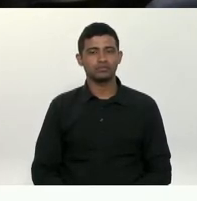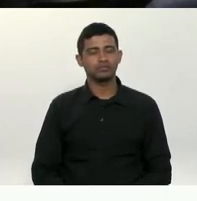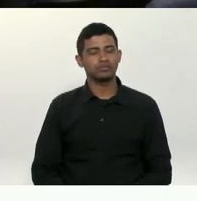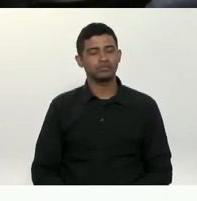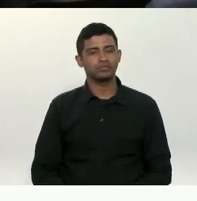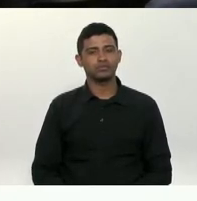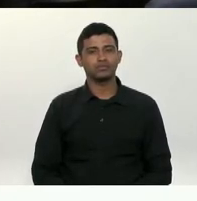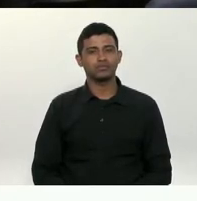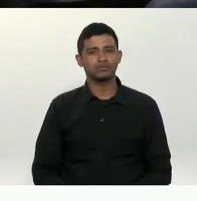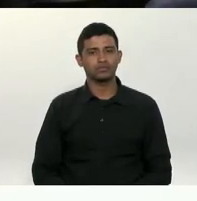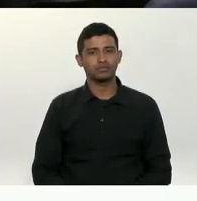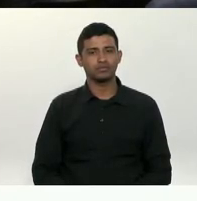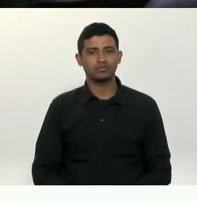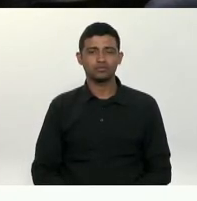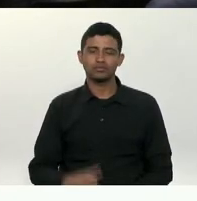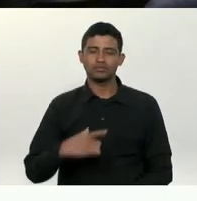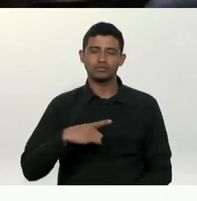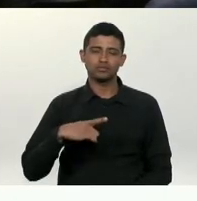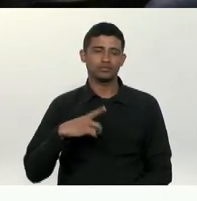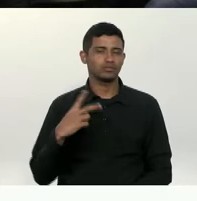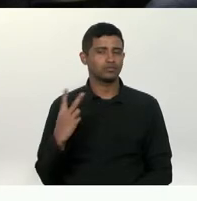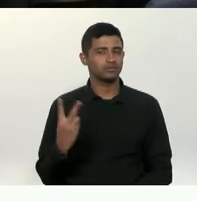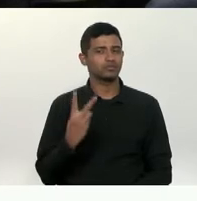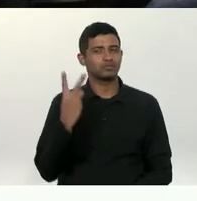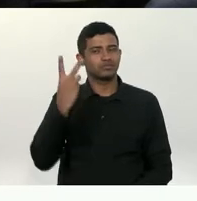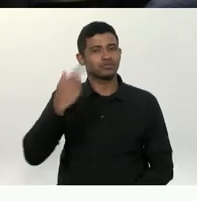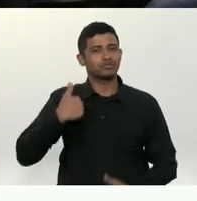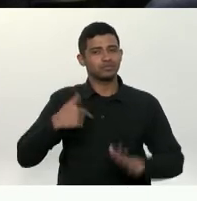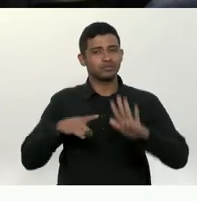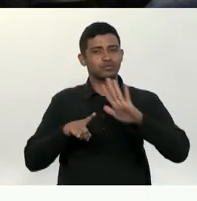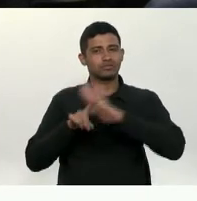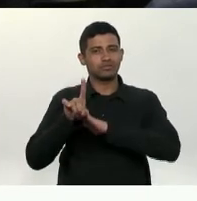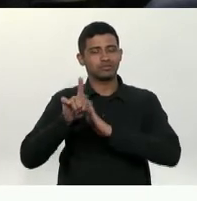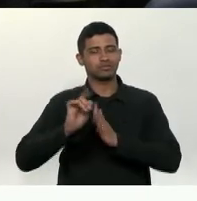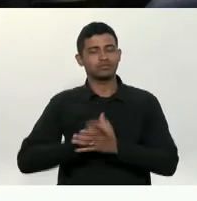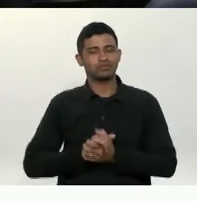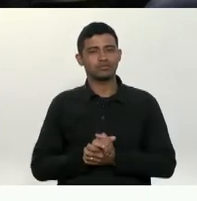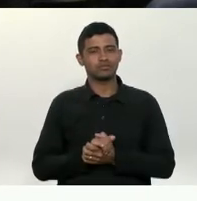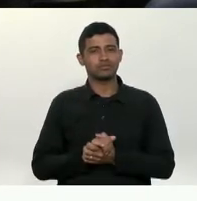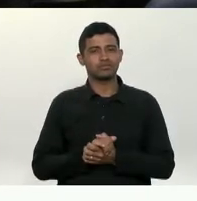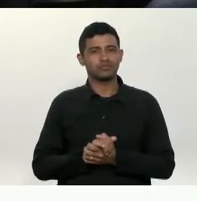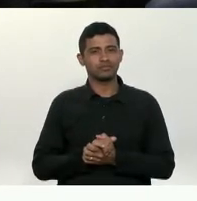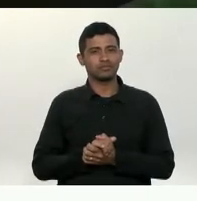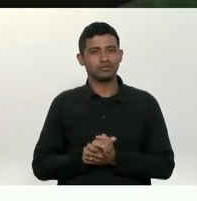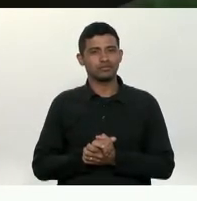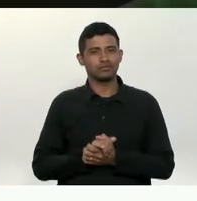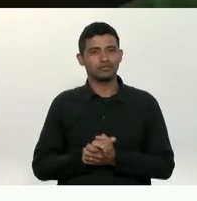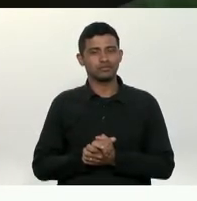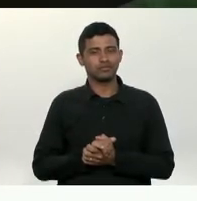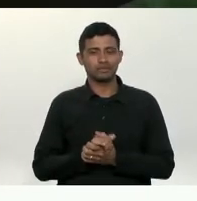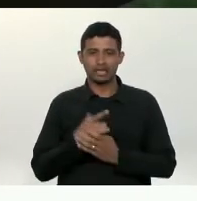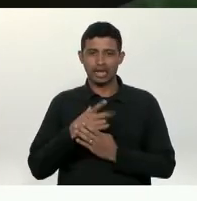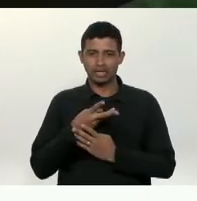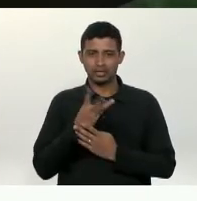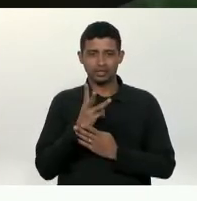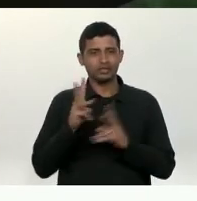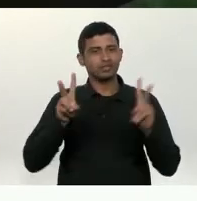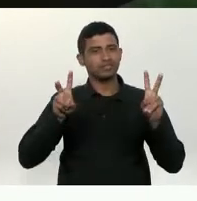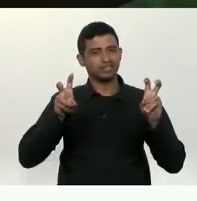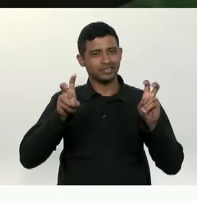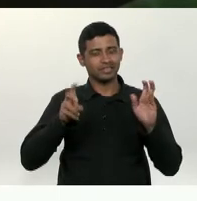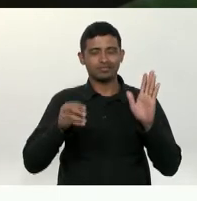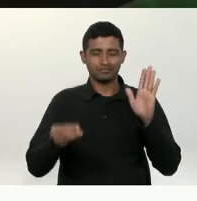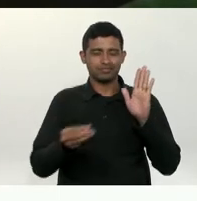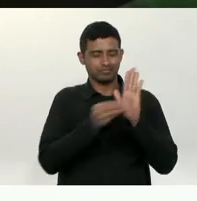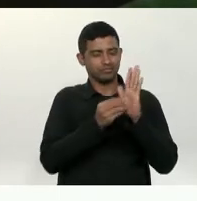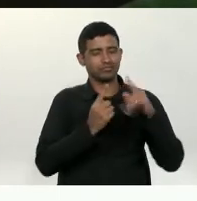colocou. Tem uns valores aqui de uma pergunta que eu fiz ao Bismarck, então, na ocasião, do terceiro termo aditivo. O senhor reafirmou que foi